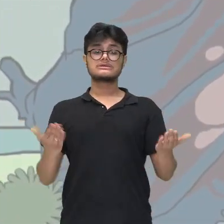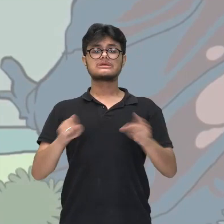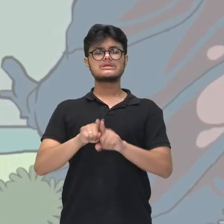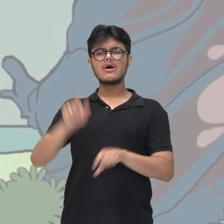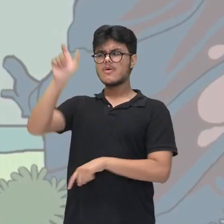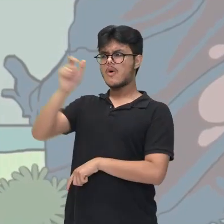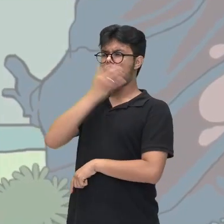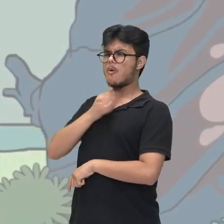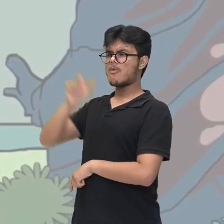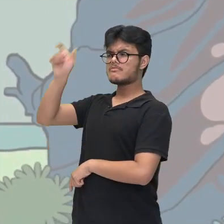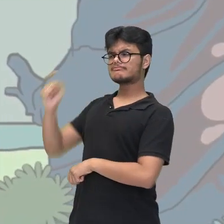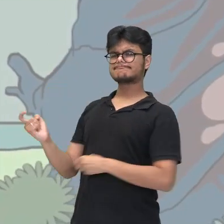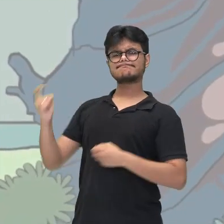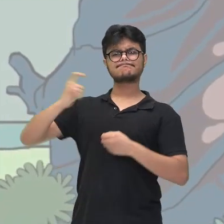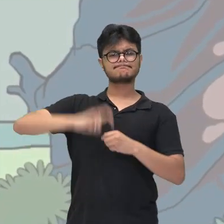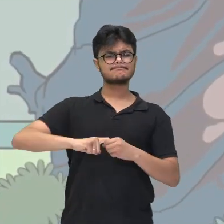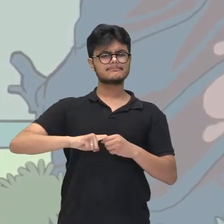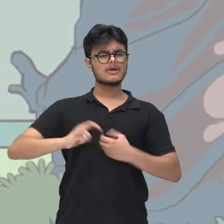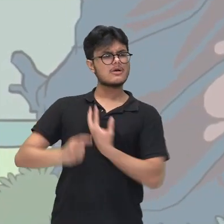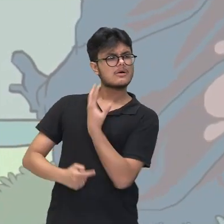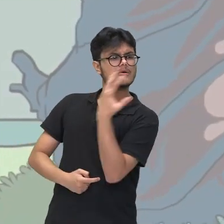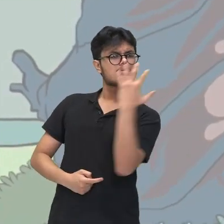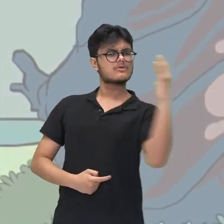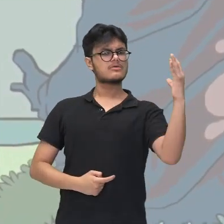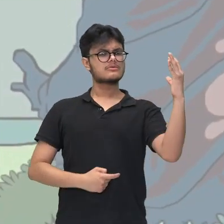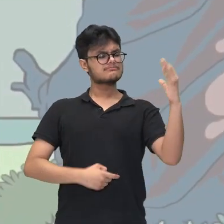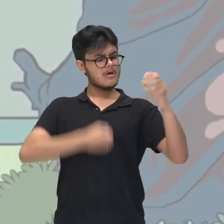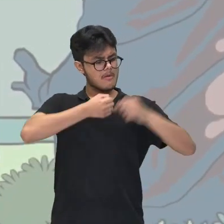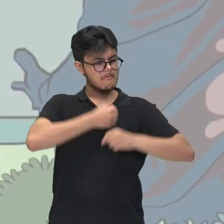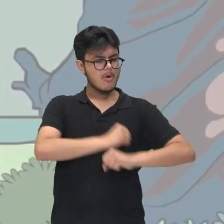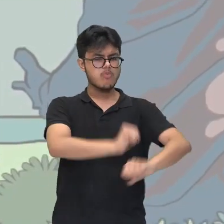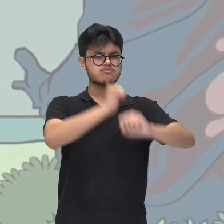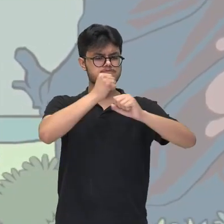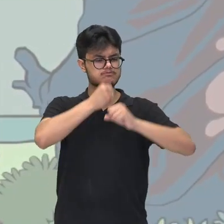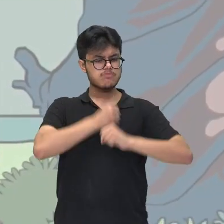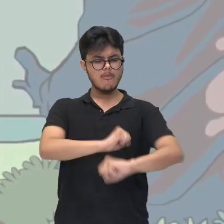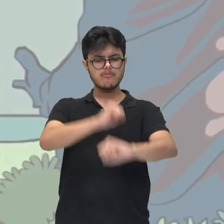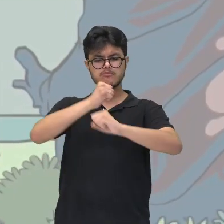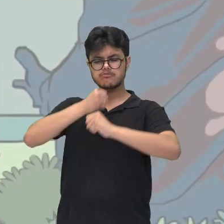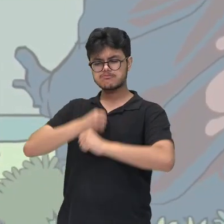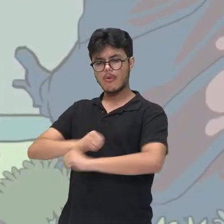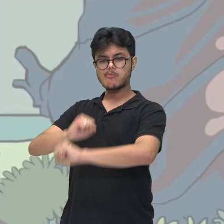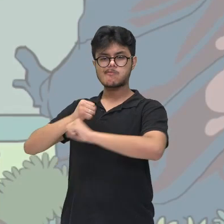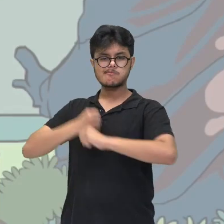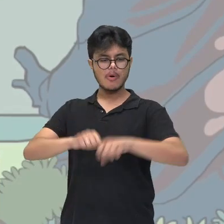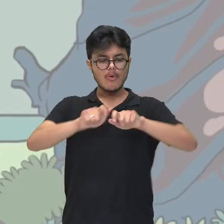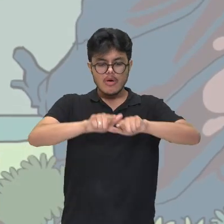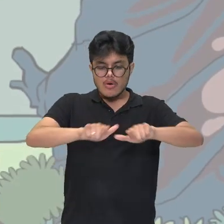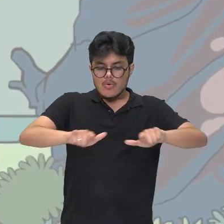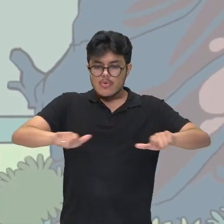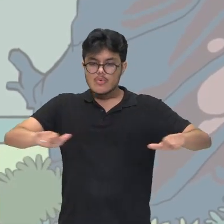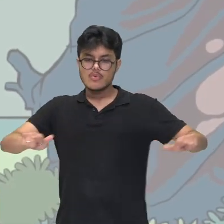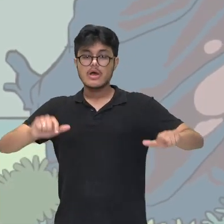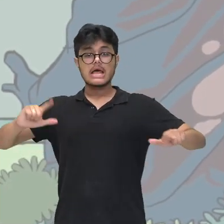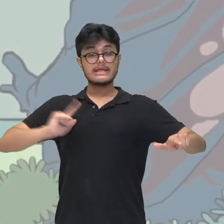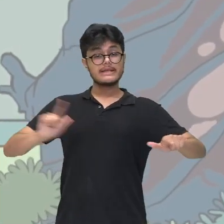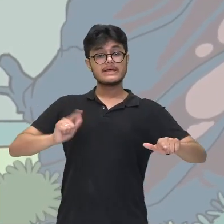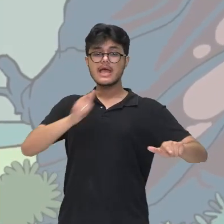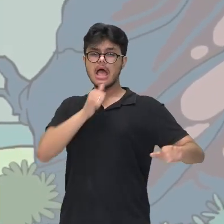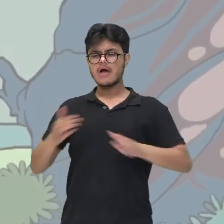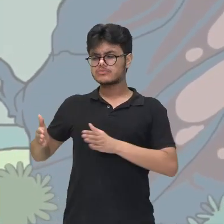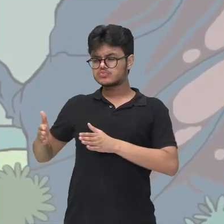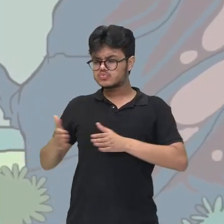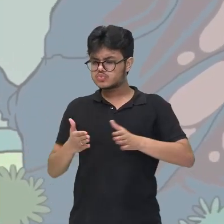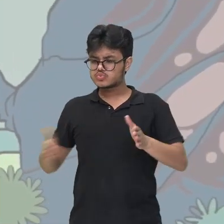sátiro volta. Vai afogar a folhagem do alto da primeira ponte. Embaixo correm as águas entre